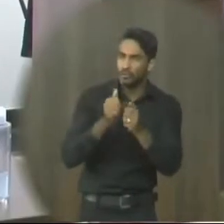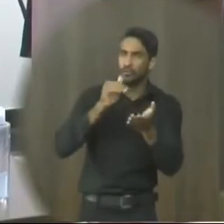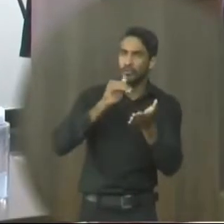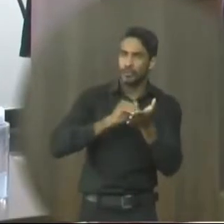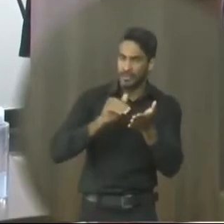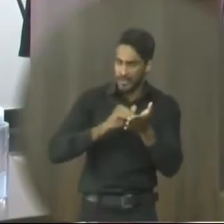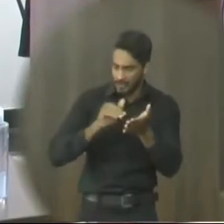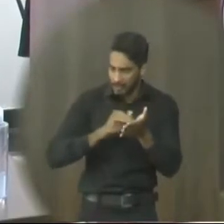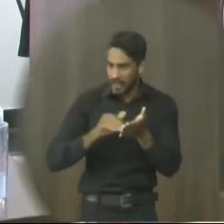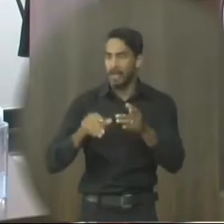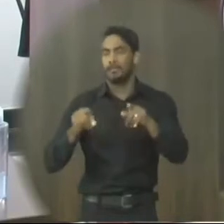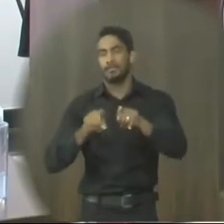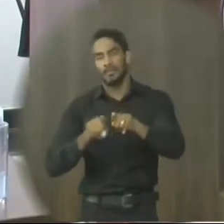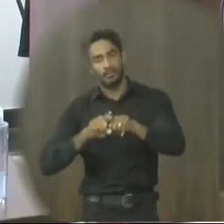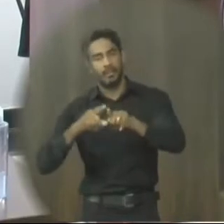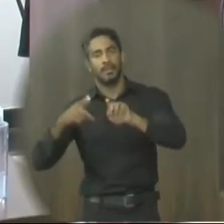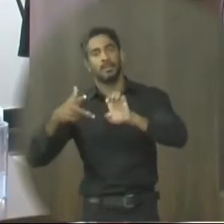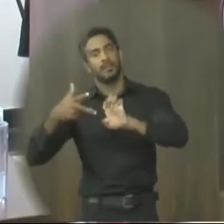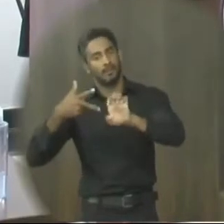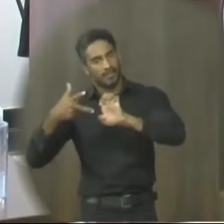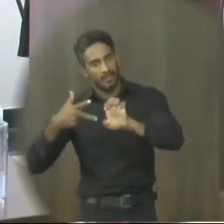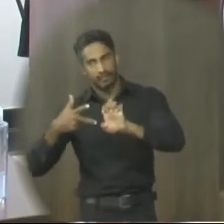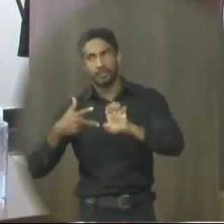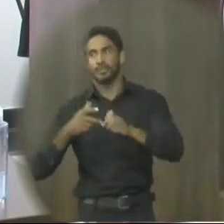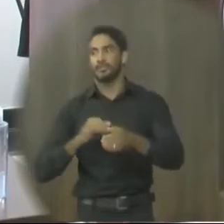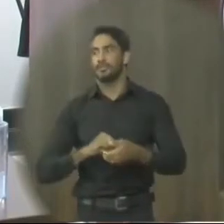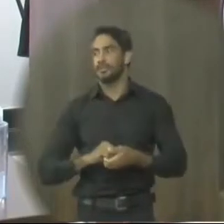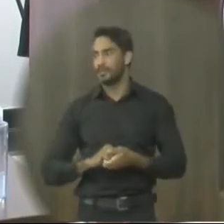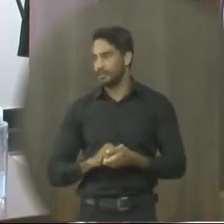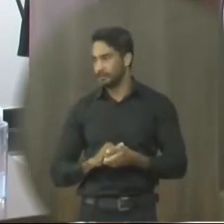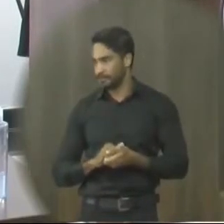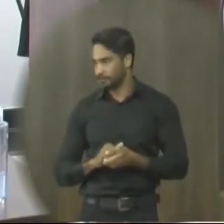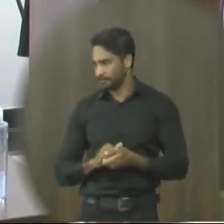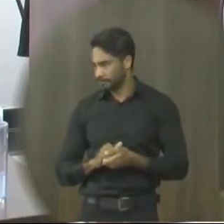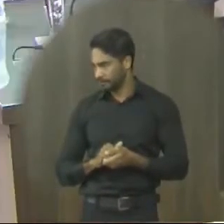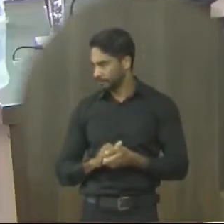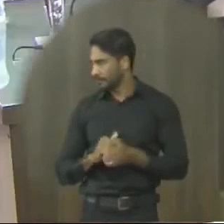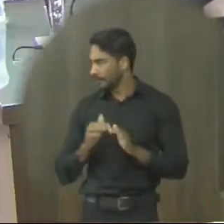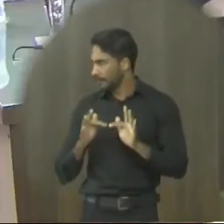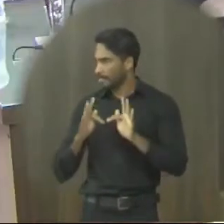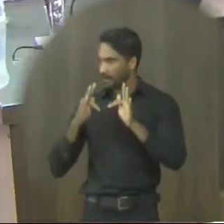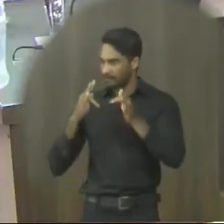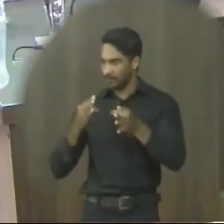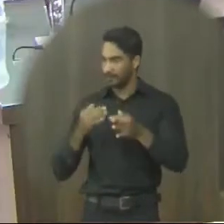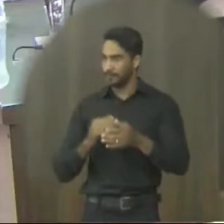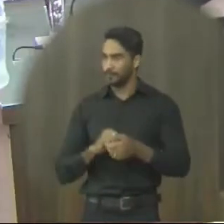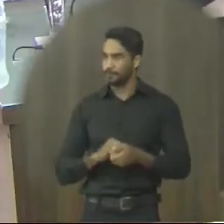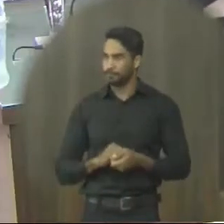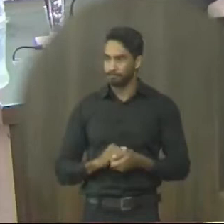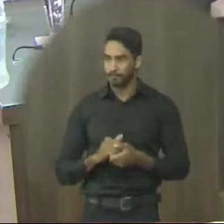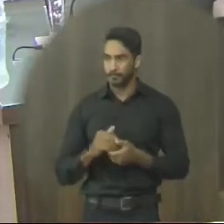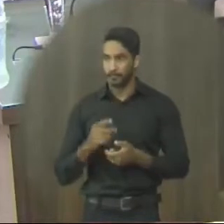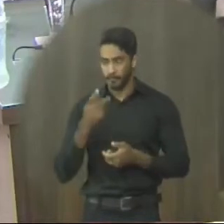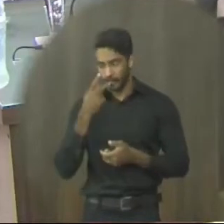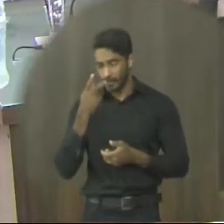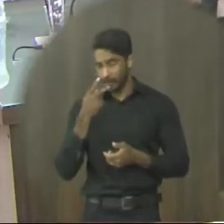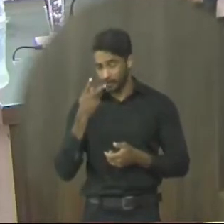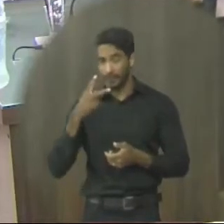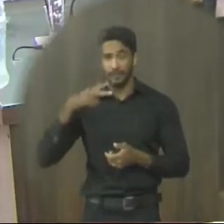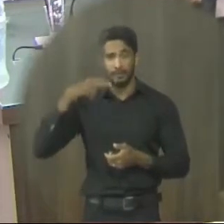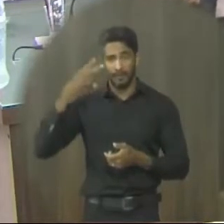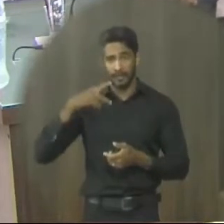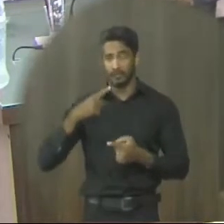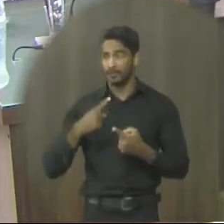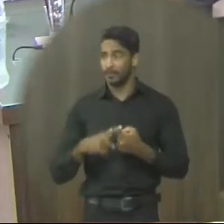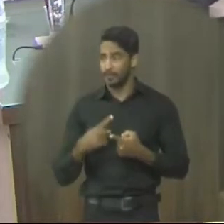e o executivo, procurar uma solução. Obrigada, viu, colega? Perfeito. Só para concluir aqui um segundinho. Quando eu falei assim, vereador, é